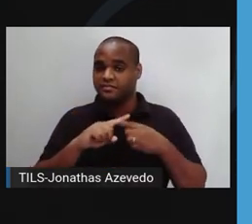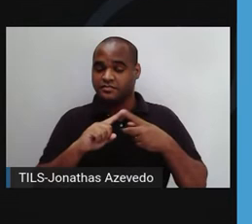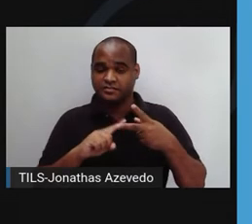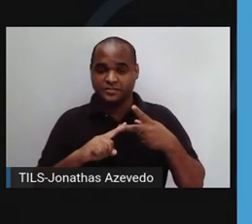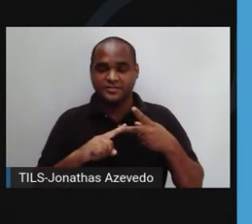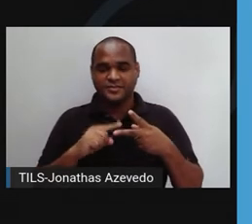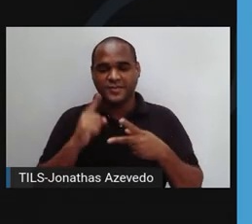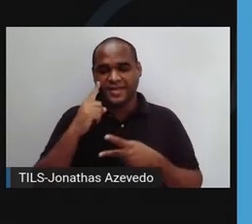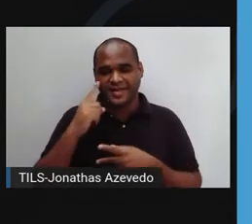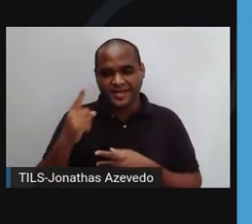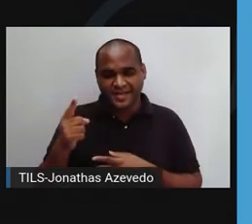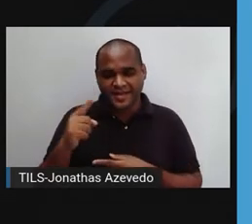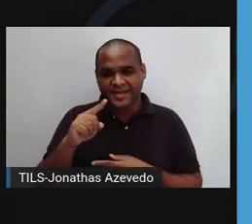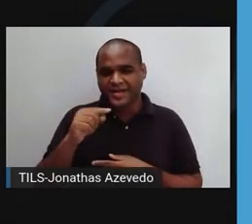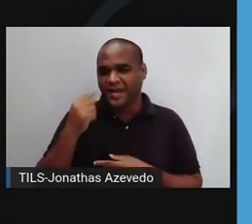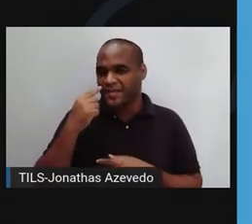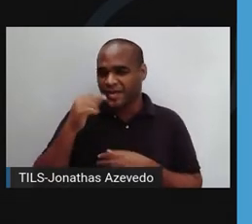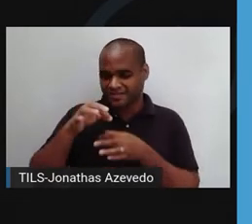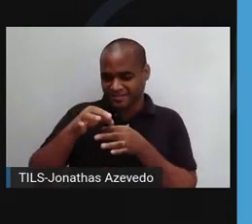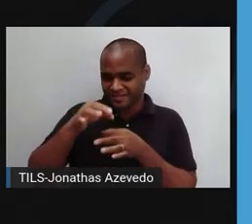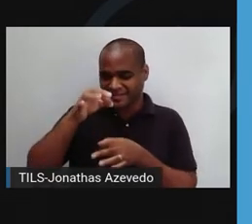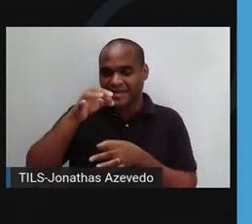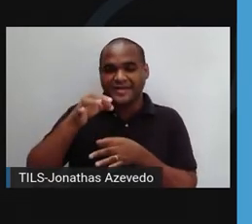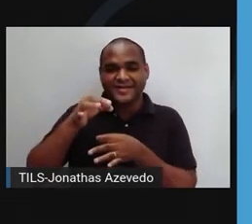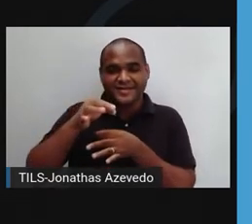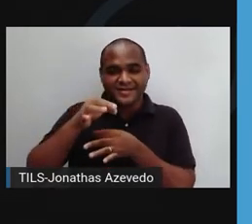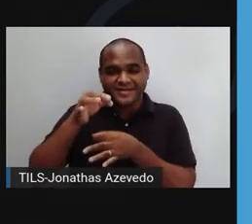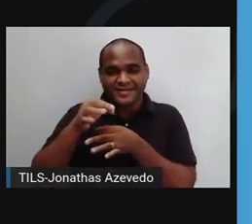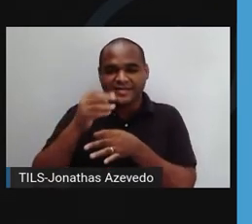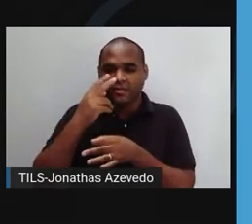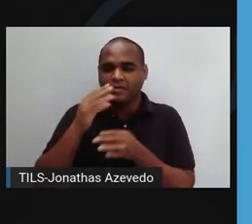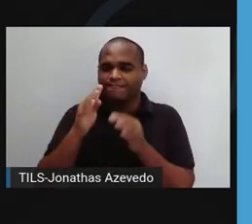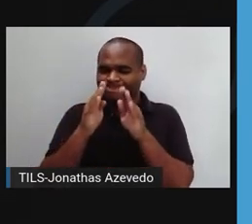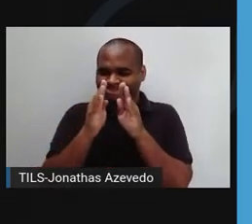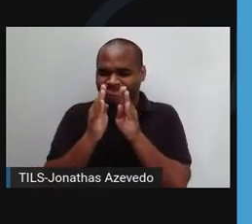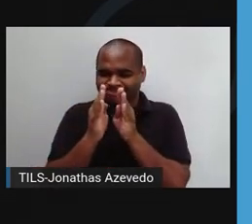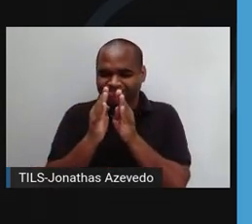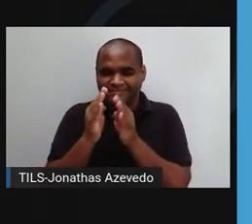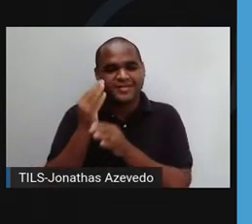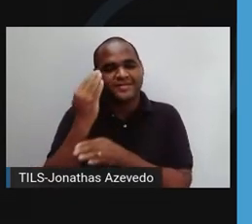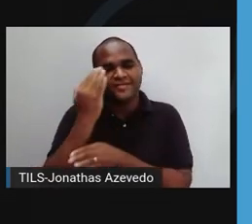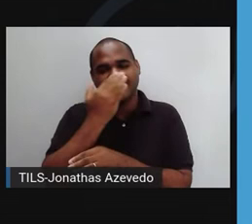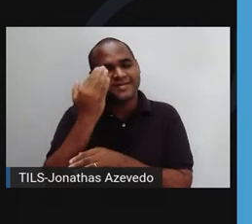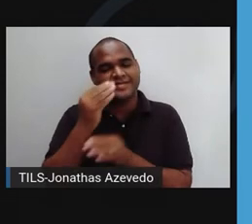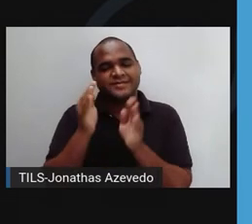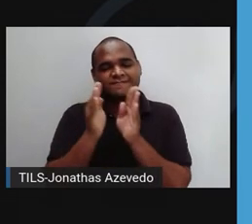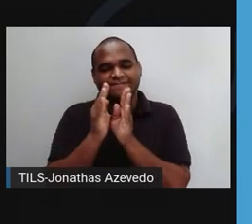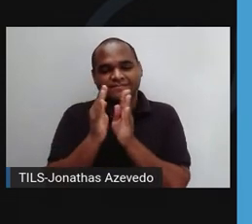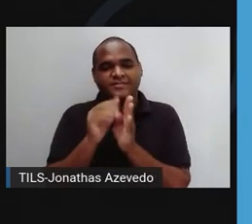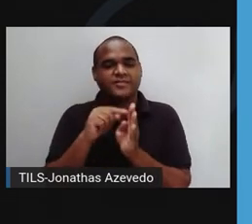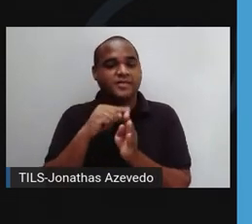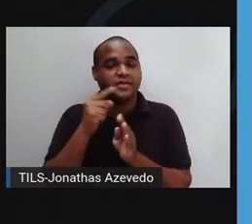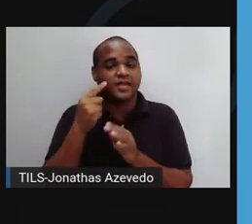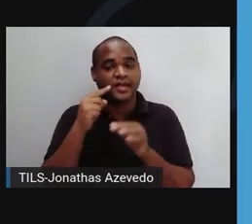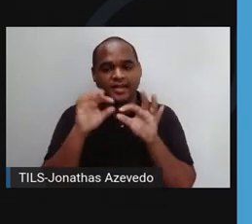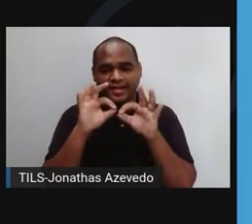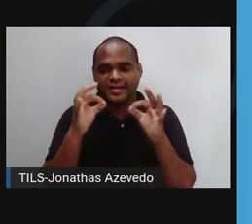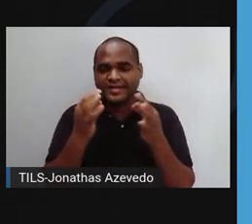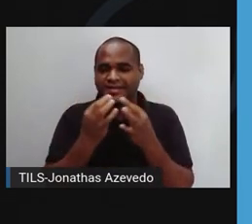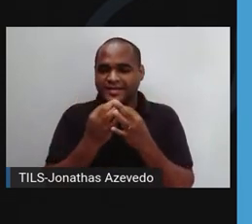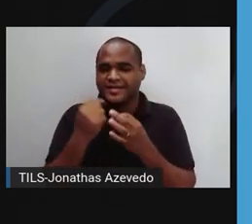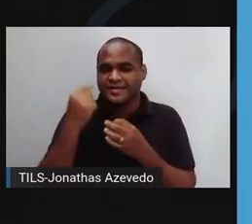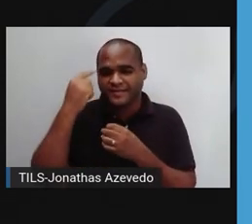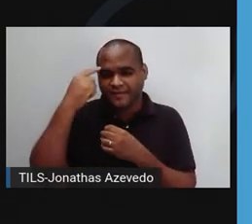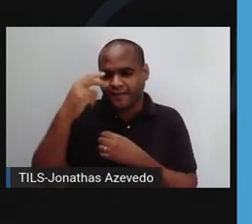de golfe colocados um em cima do outro e é super estreita. Estes anéis aqui são feitos de cartilagem. É um